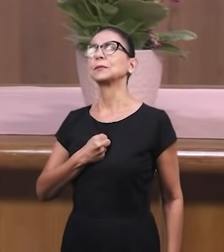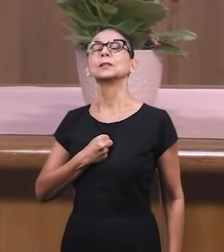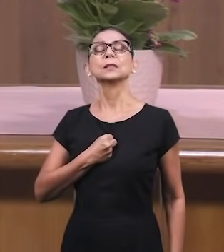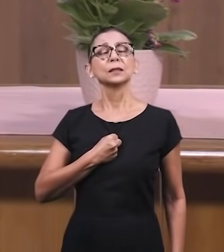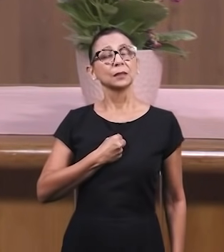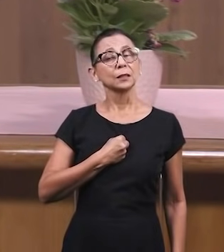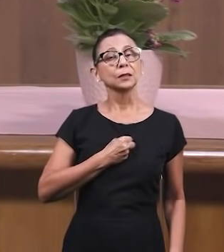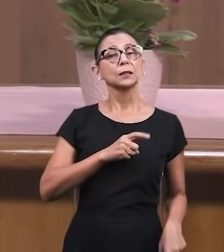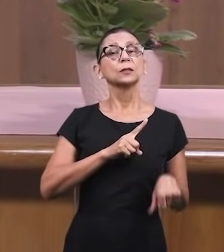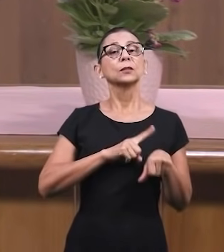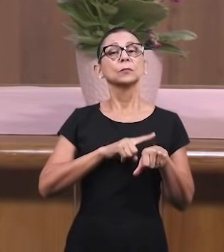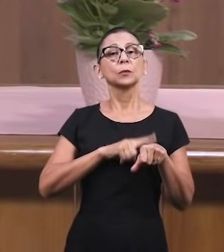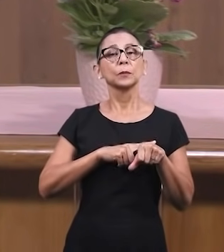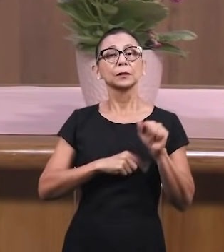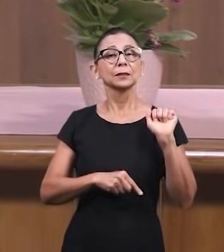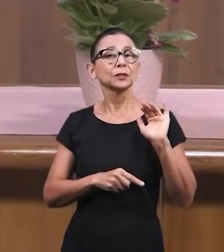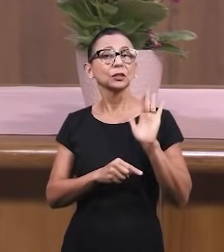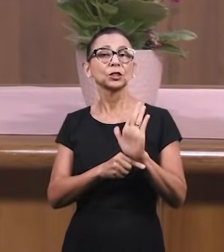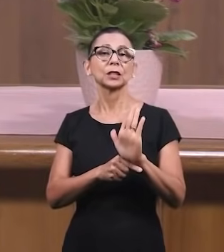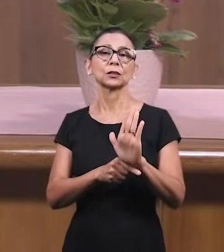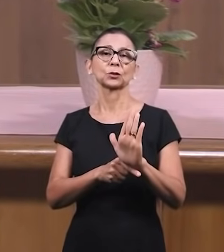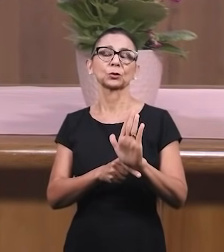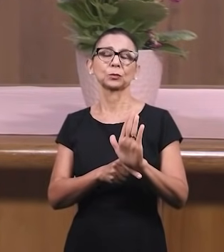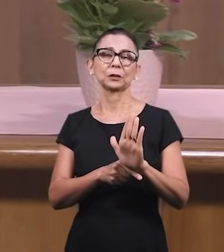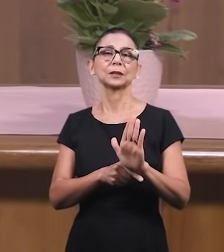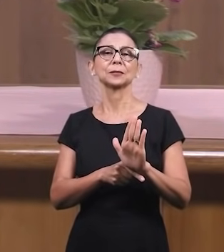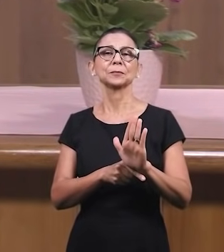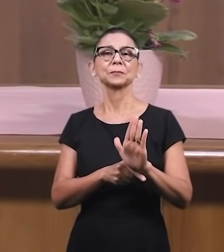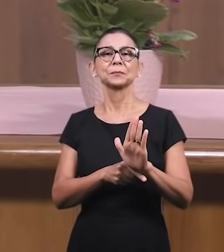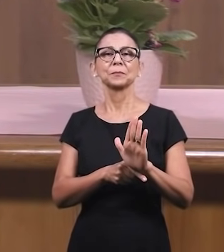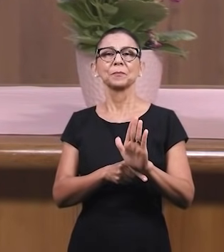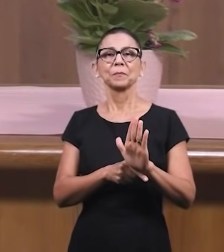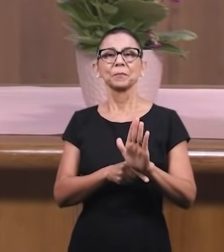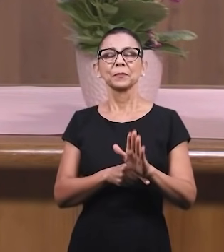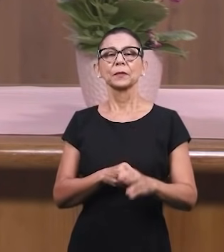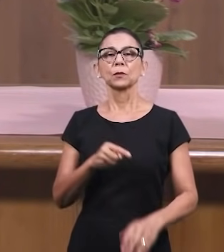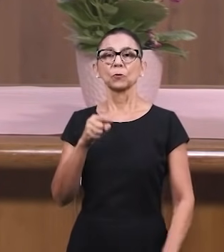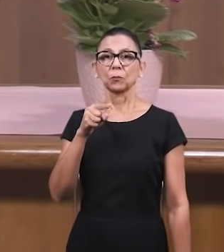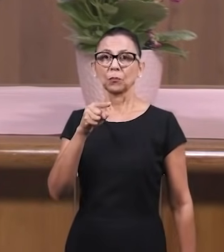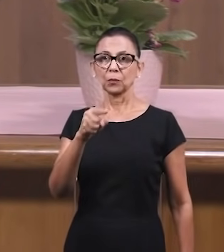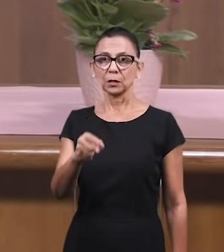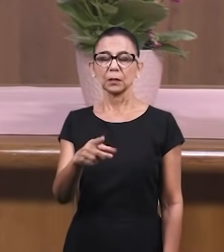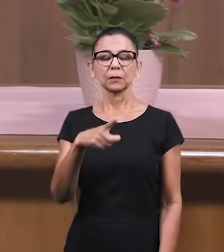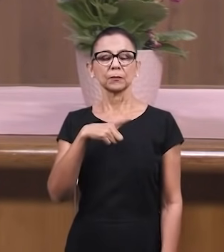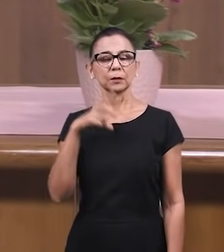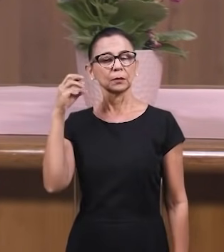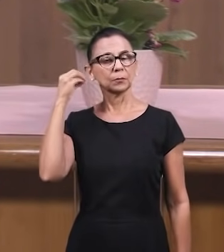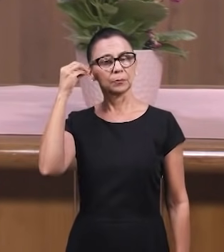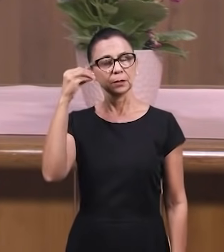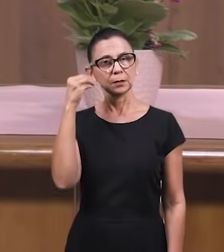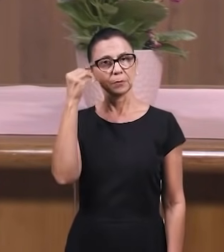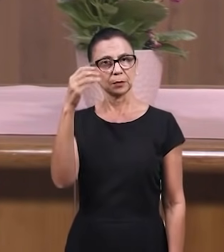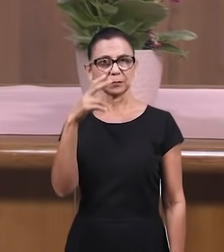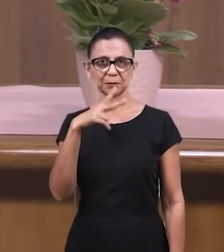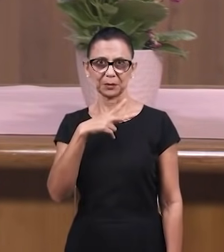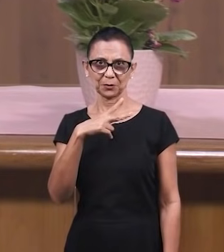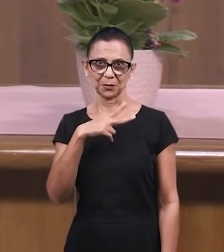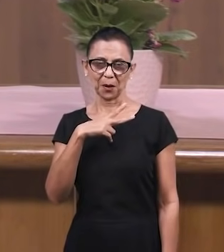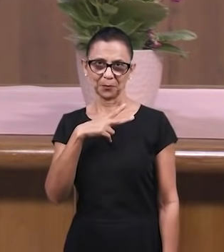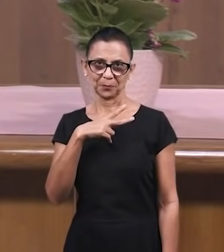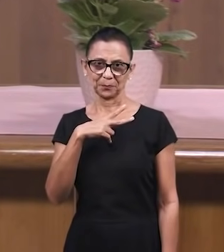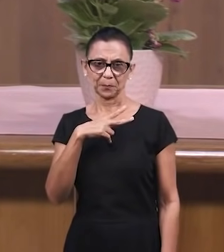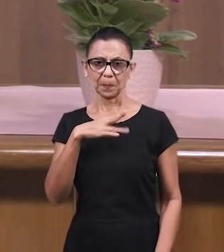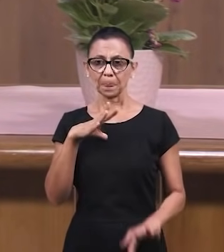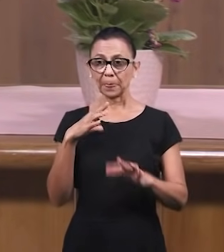da dificuldade, quando Ele é consigo, você estará recebendo e tendo uma experiência